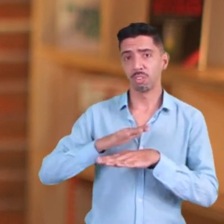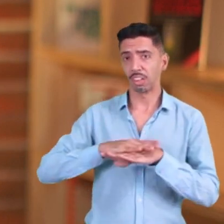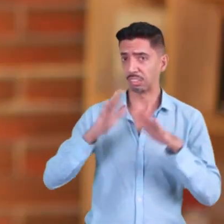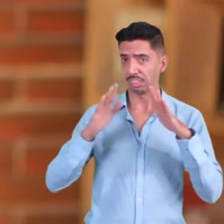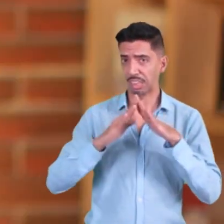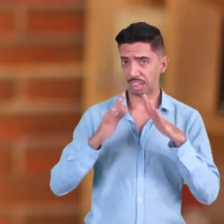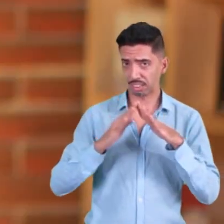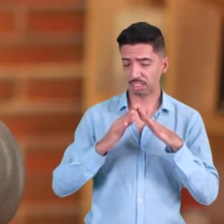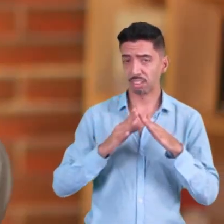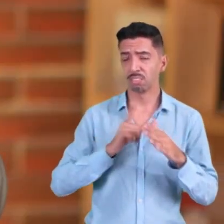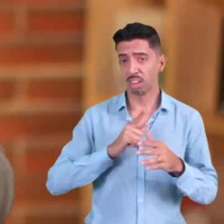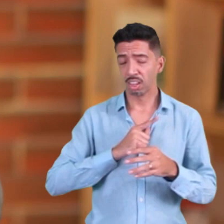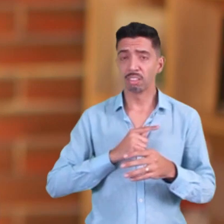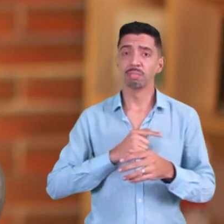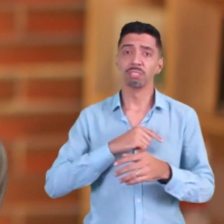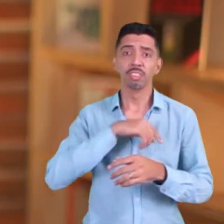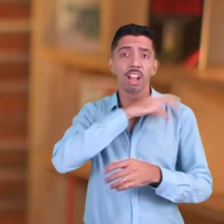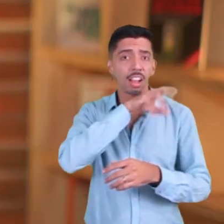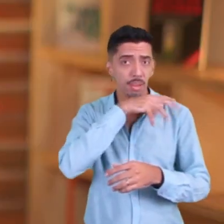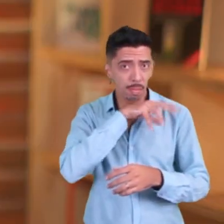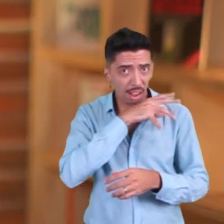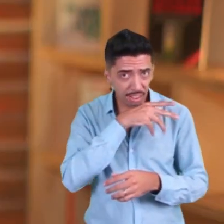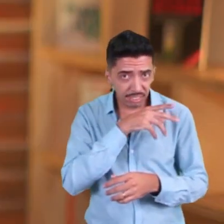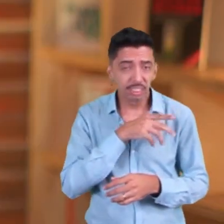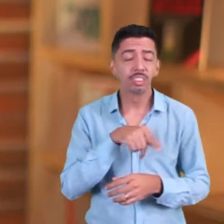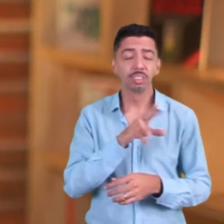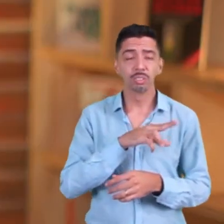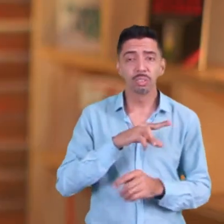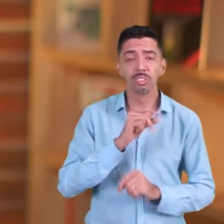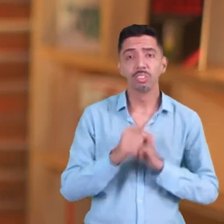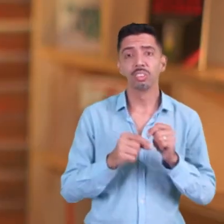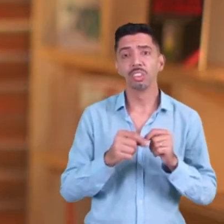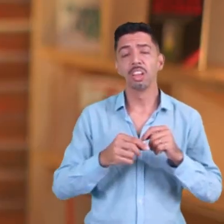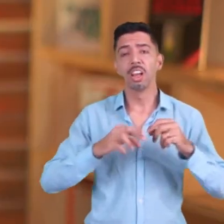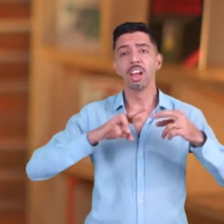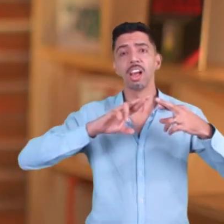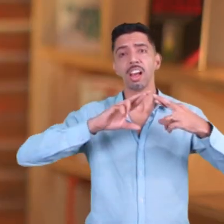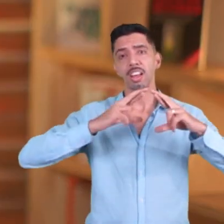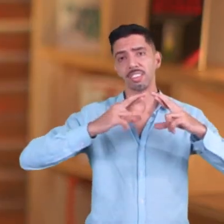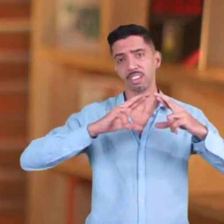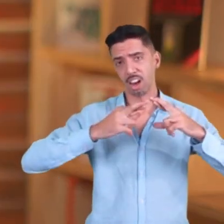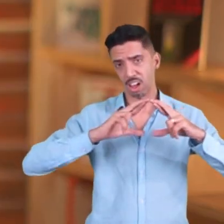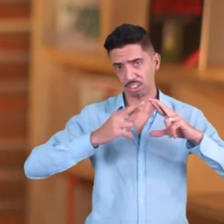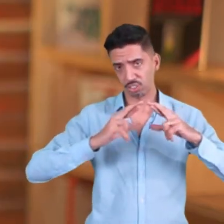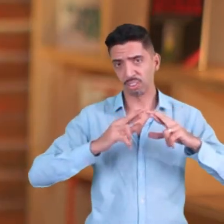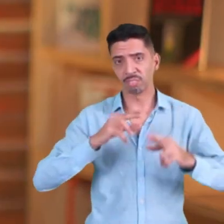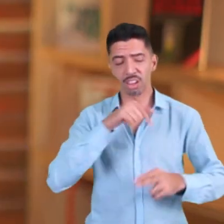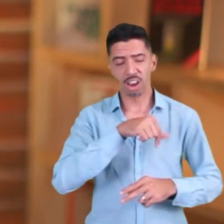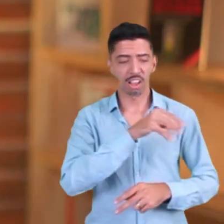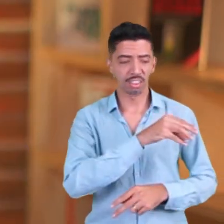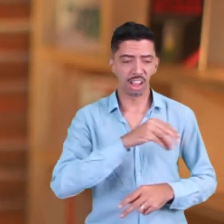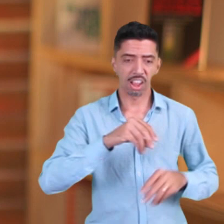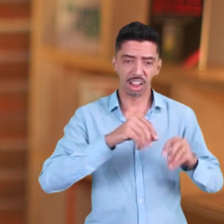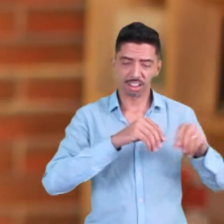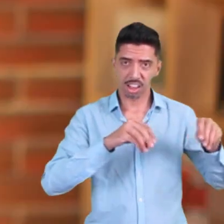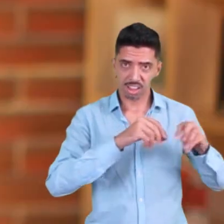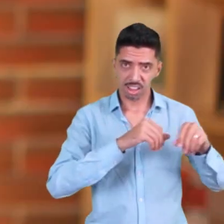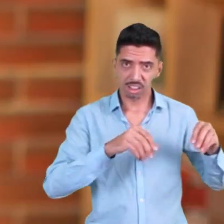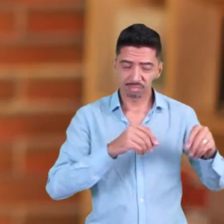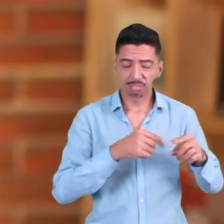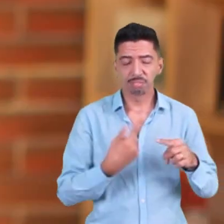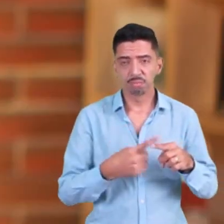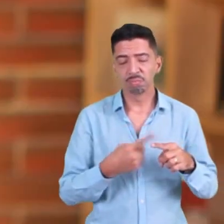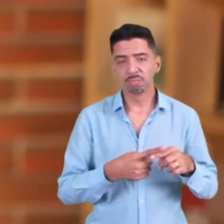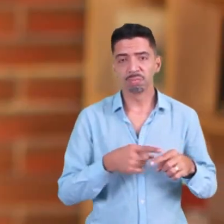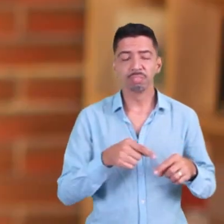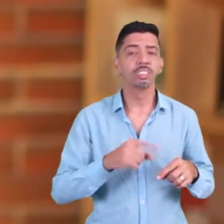próprio lar. Nós temos pets, nós usamos de uma reciclagem, inclusive na areia, que eles consomem lá, né? Porque nós